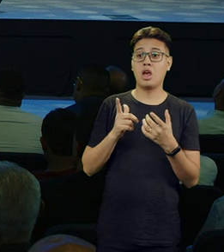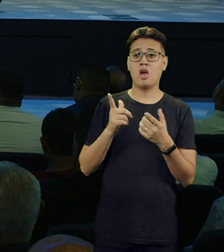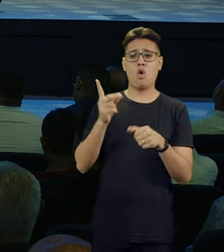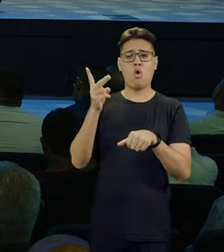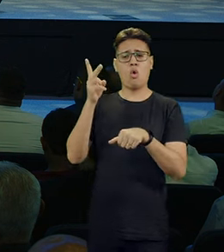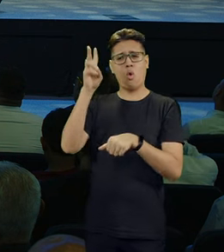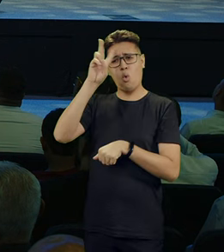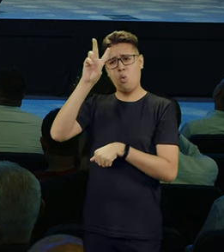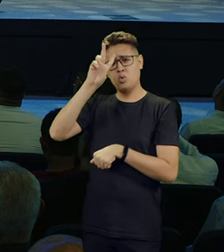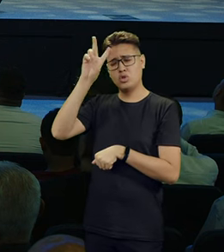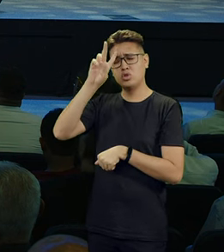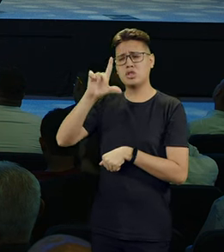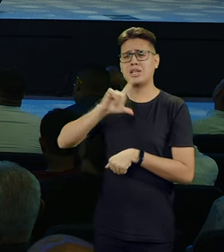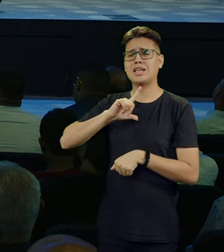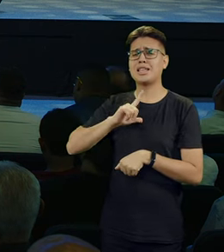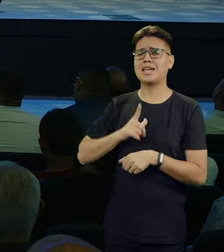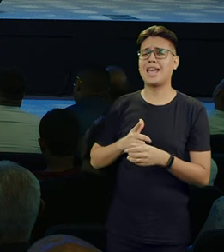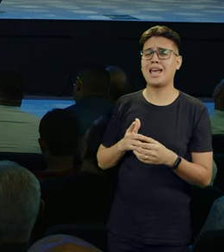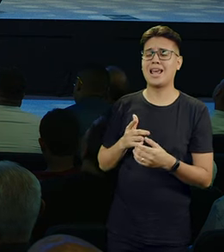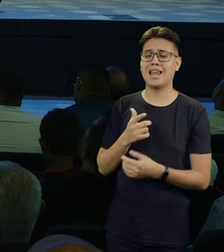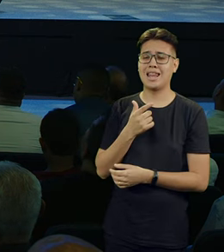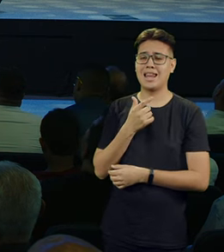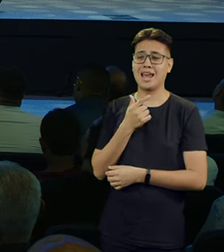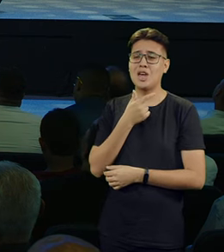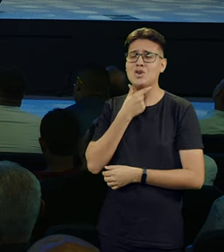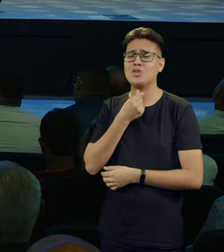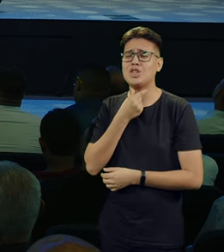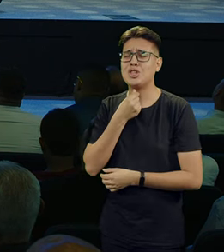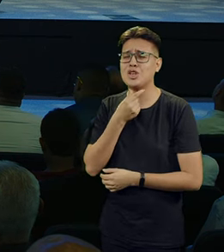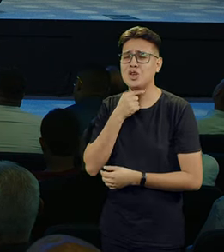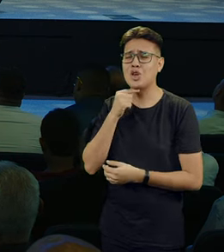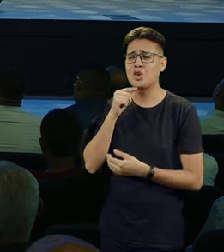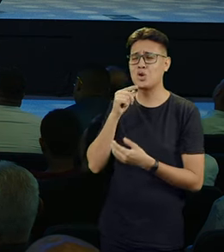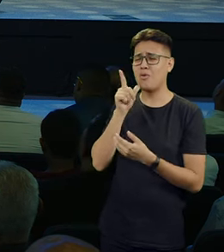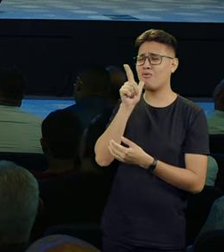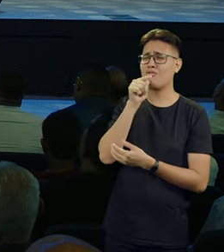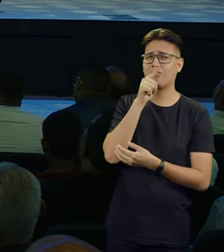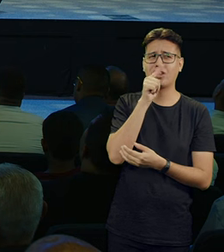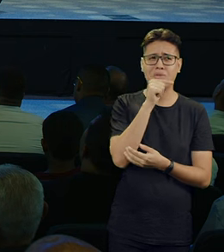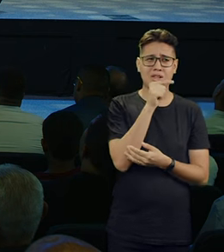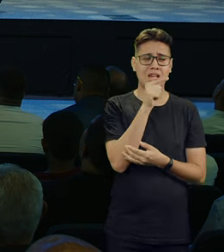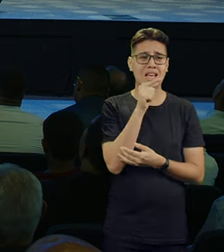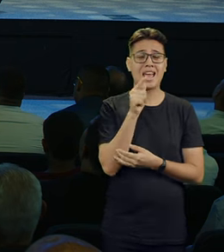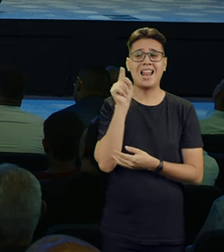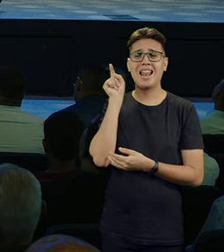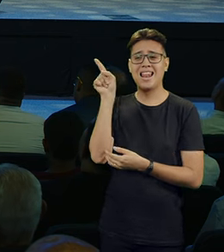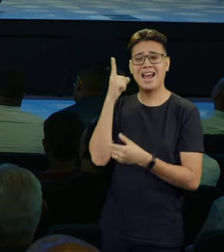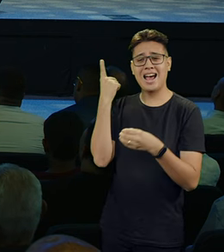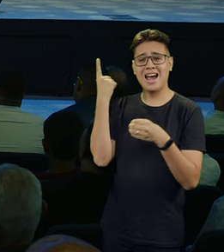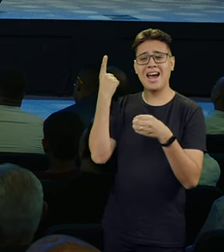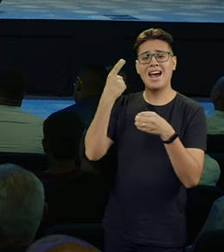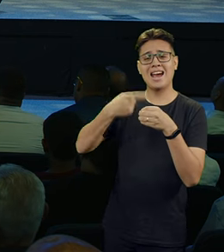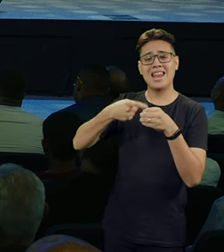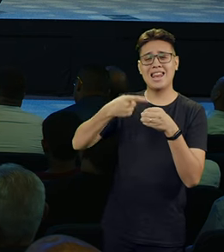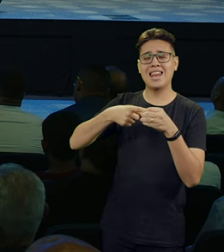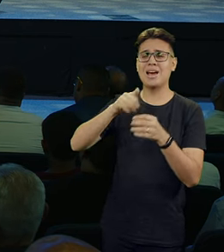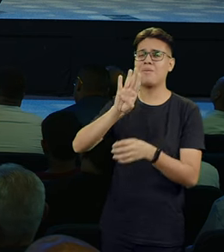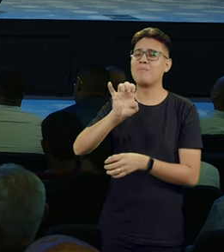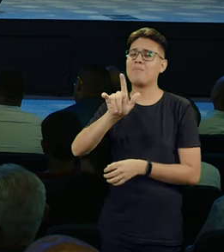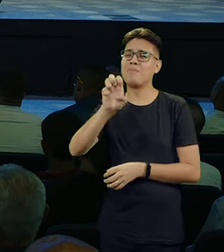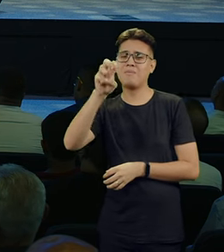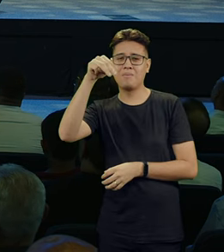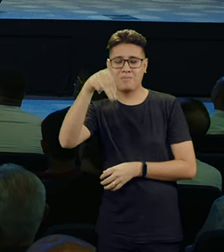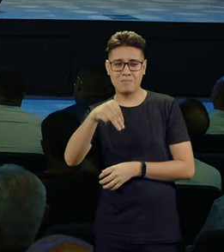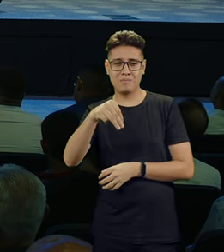desejou beber da água da cisterna que estava em Belém, e a guarnição dos